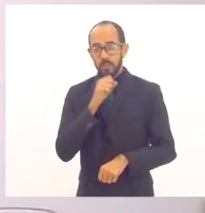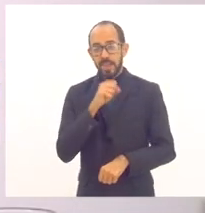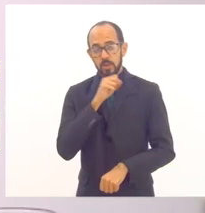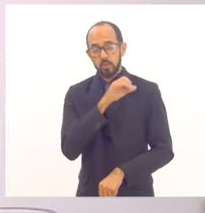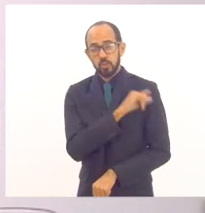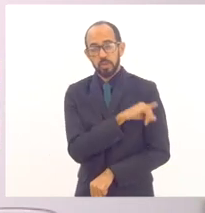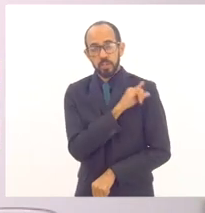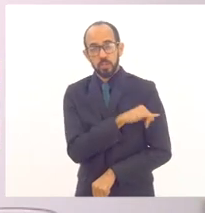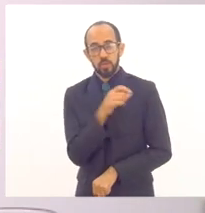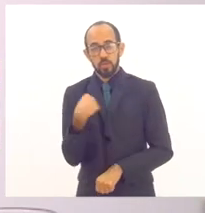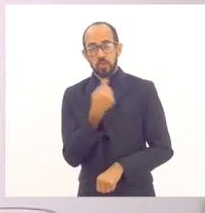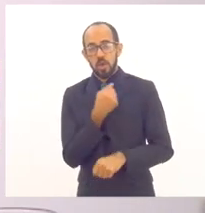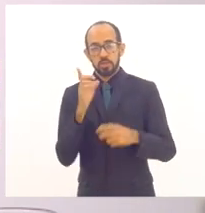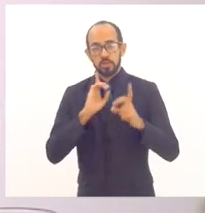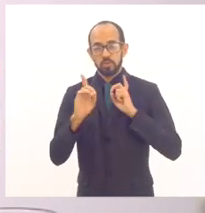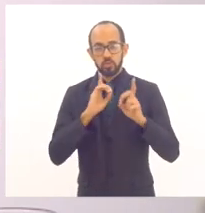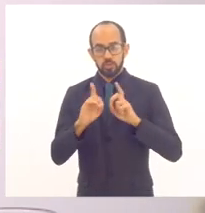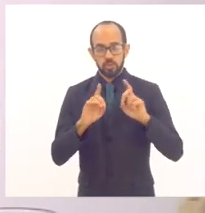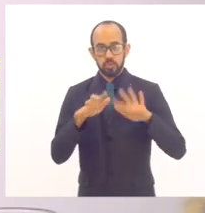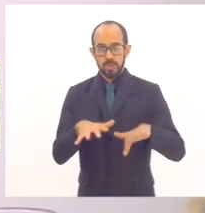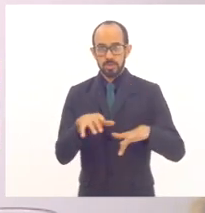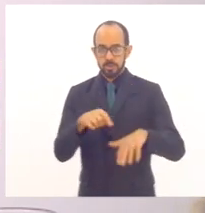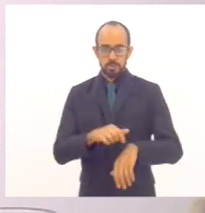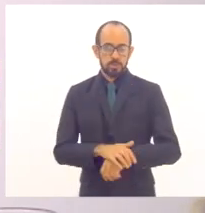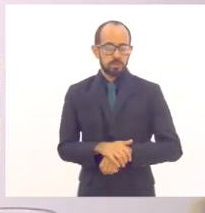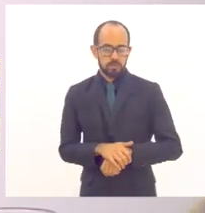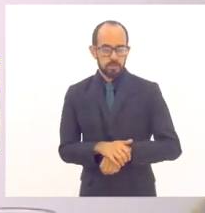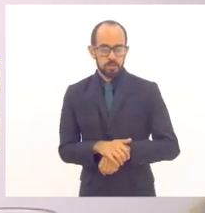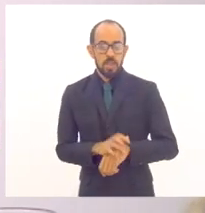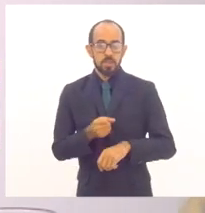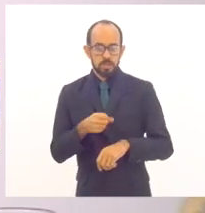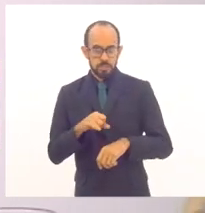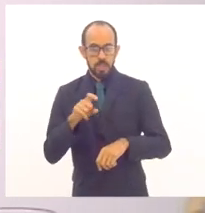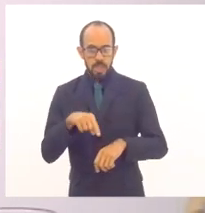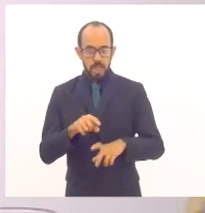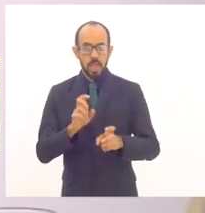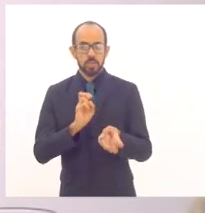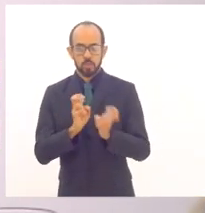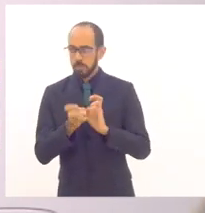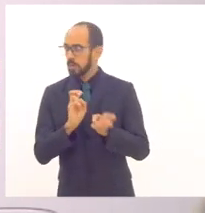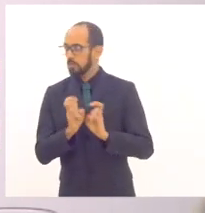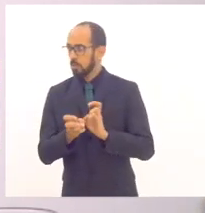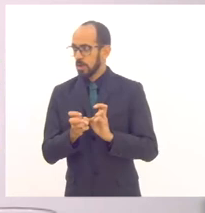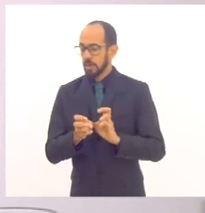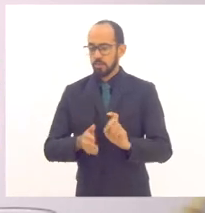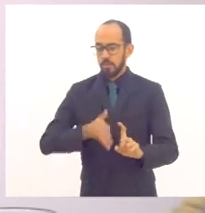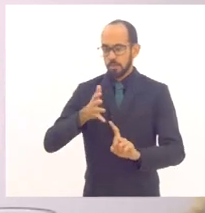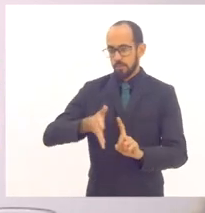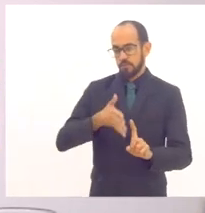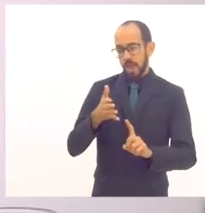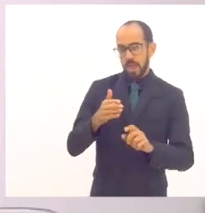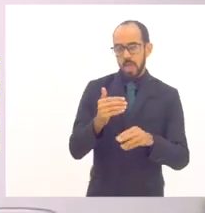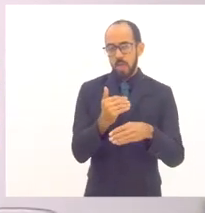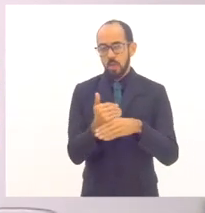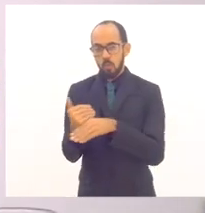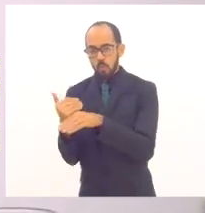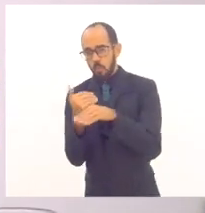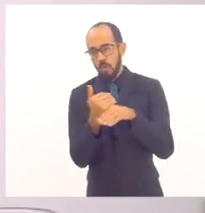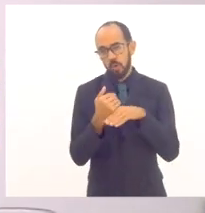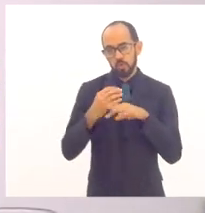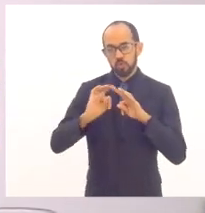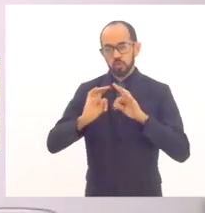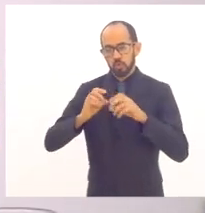Porque se é sobre a capoeira e foi uma fala unânime dos prós e